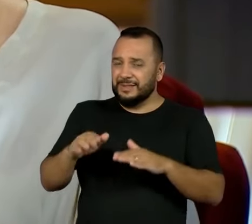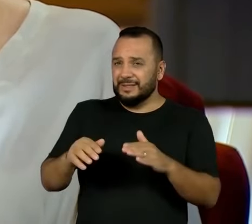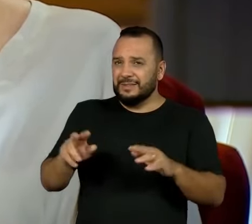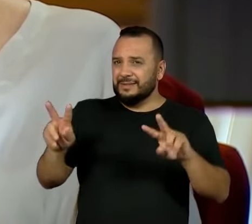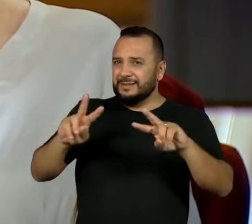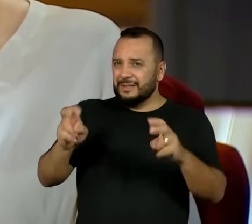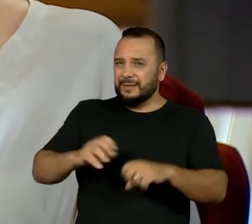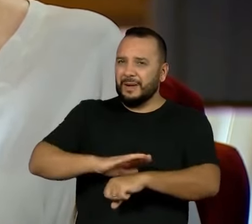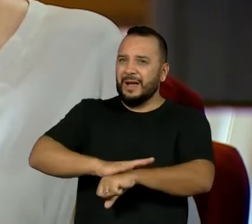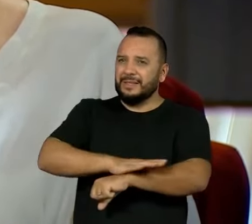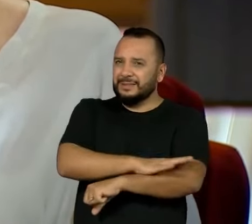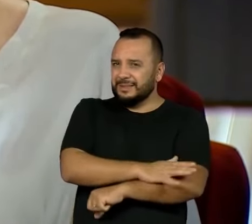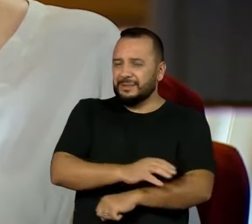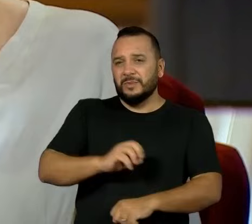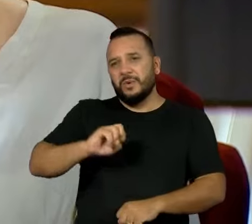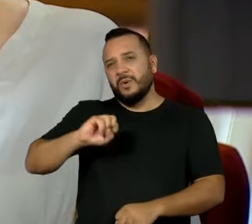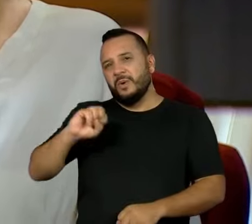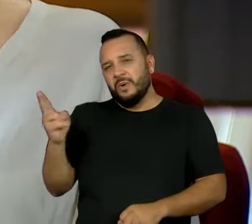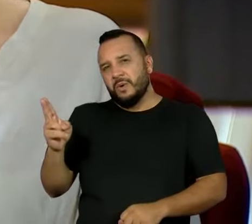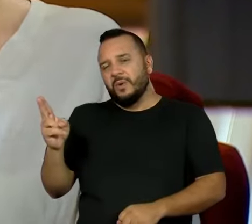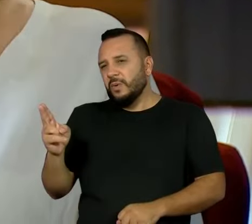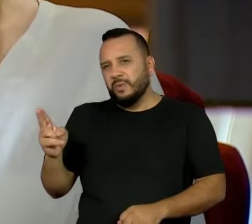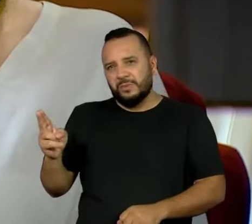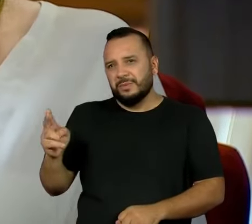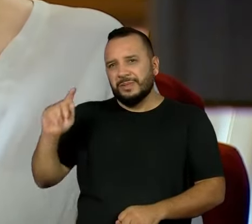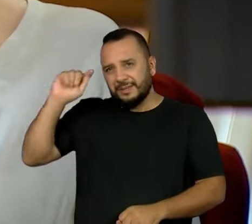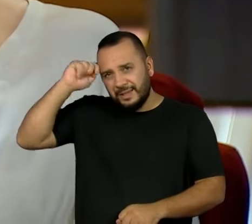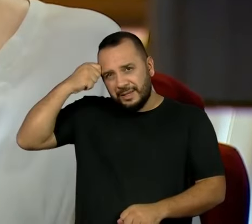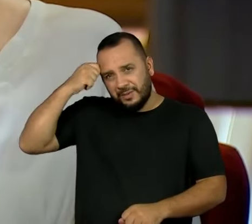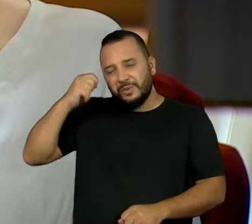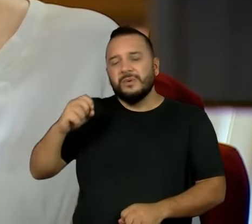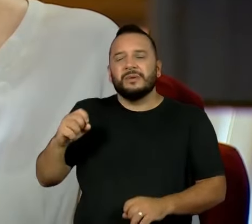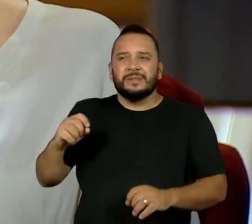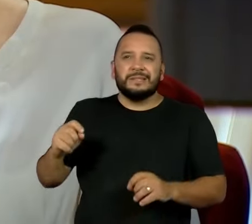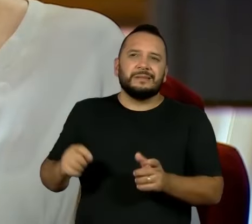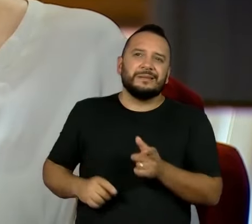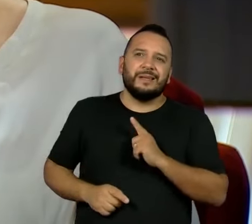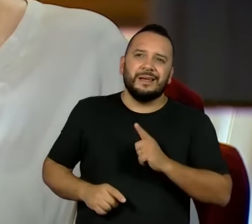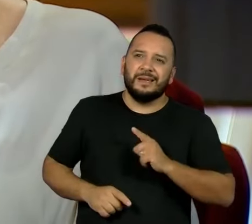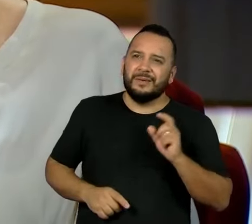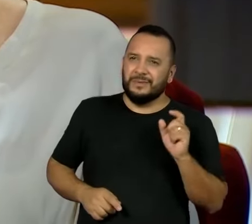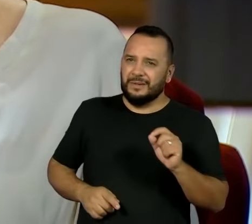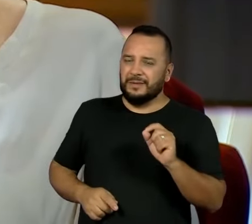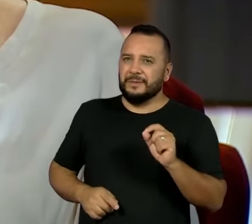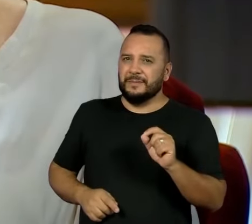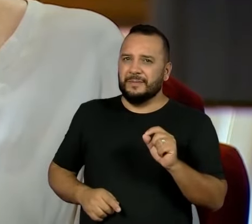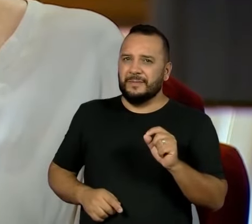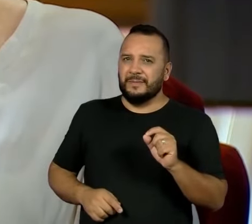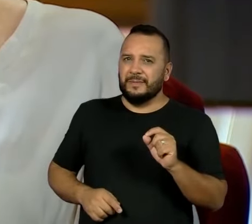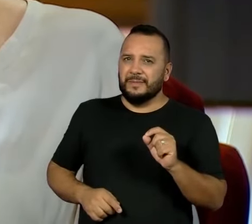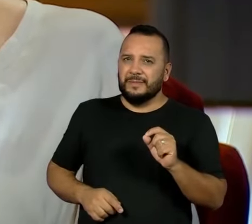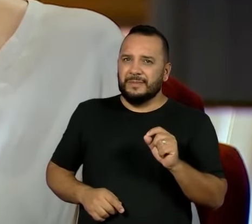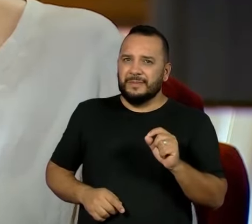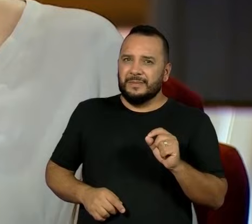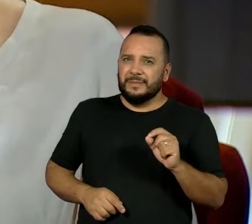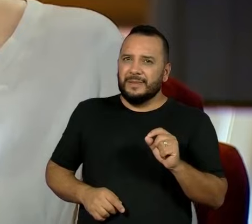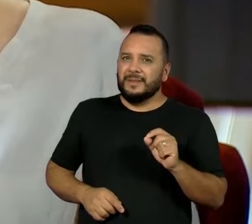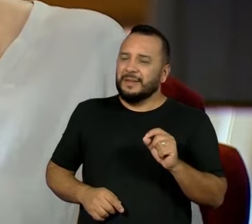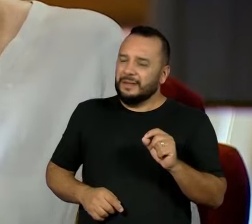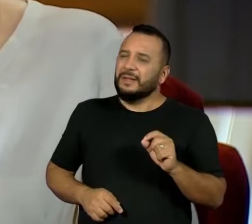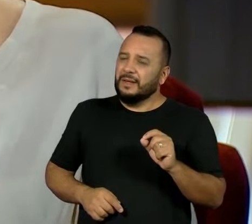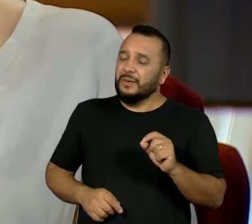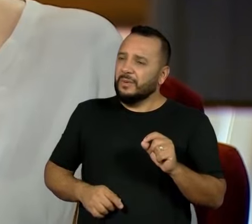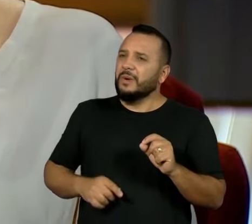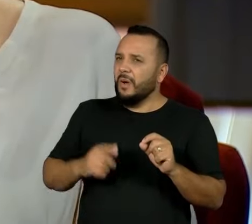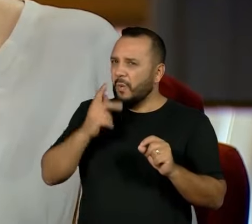racismo ou da questão racial ele tem como disparador ou ou ou como como é acho que como